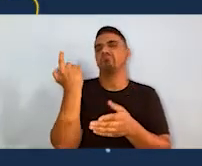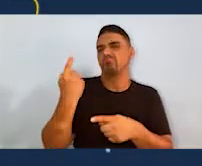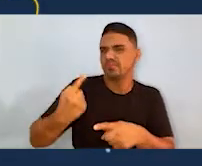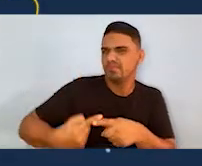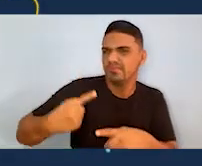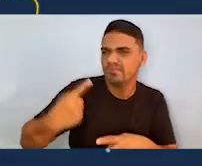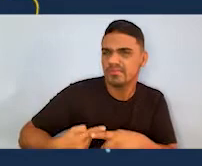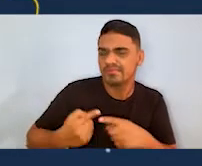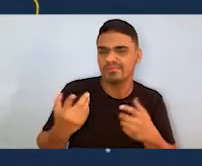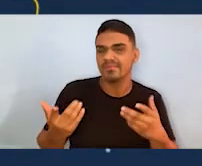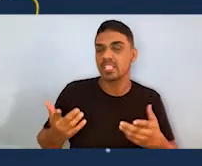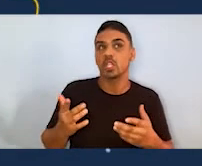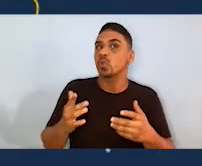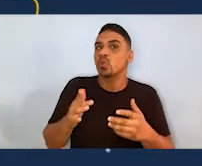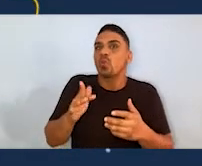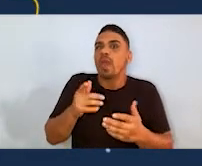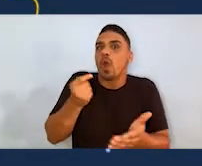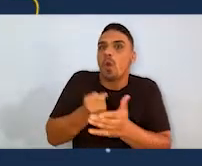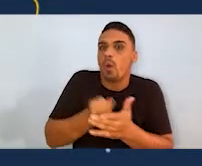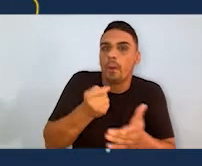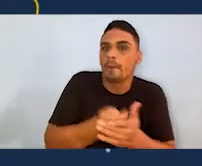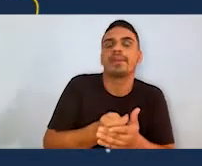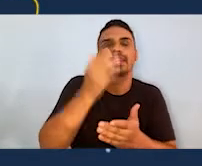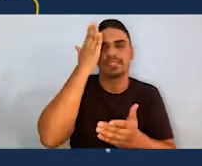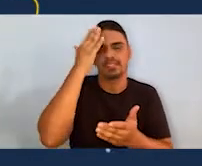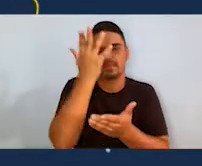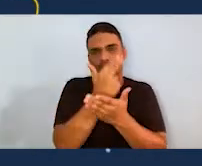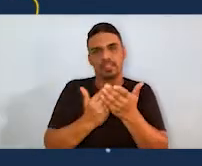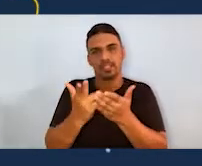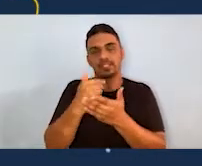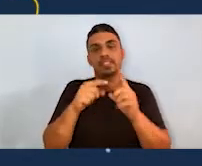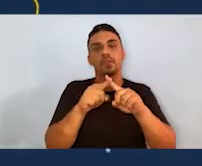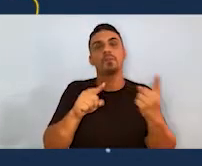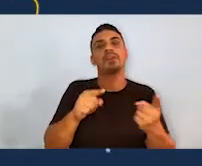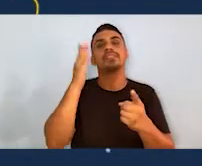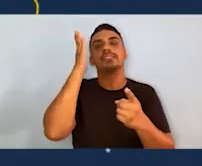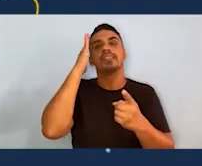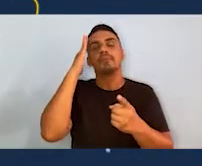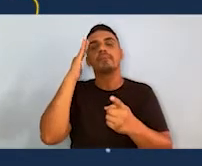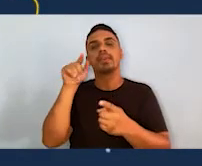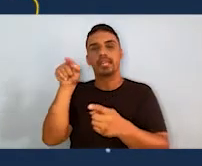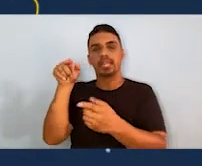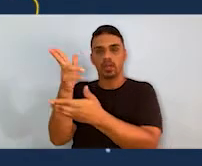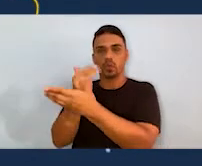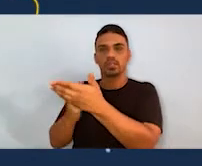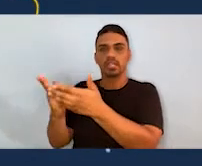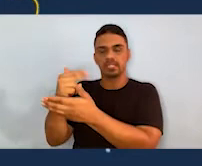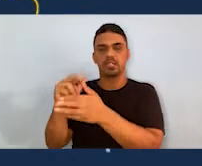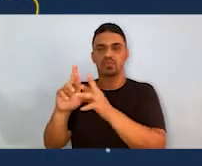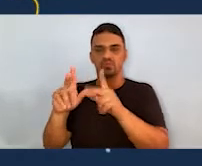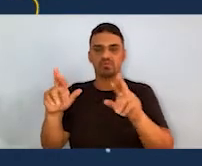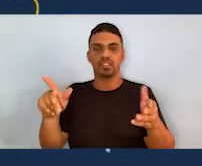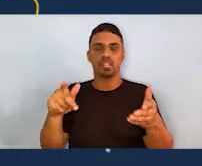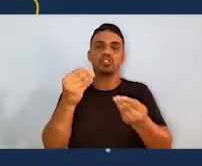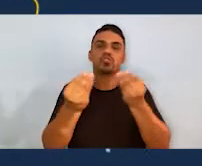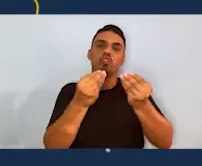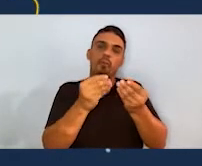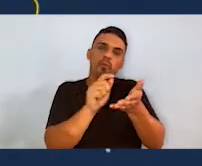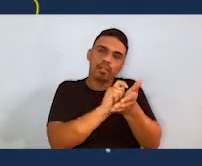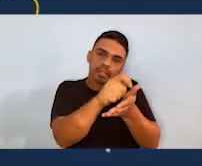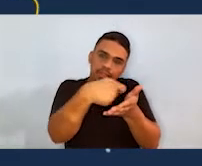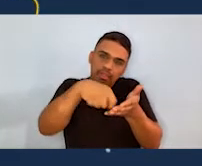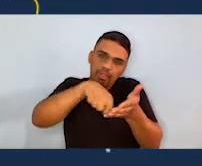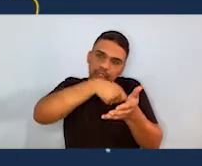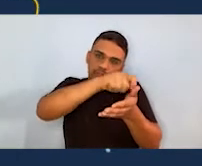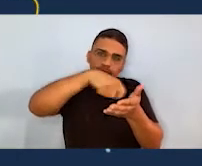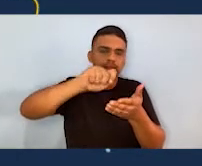Por quê? Porque não é que você tem que saber desenhar, você tem que saber desenho. Saber desenho é diferente de saber desenhar. Eu posso, por